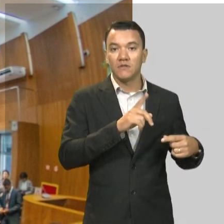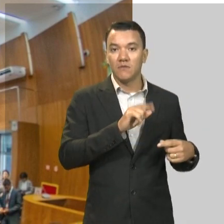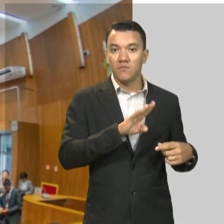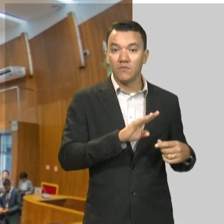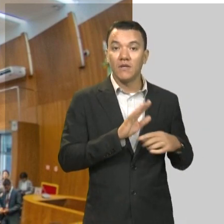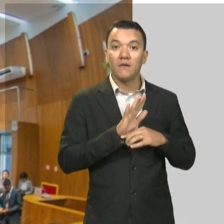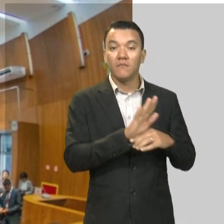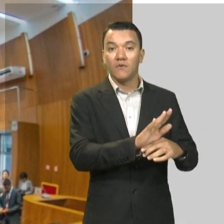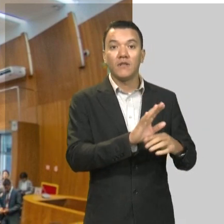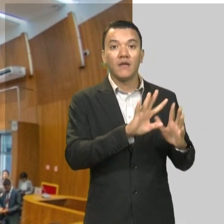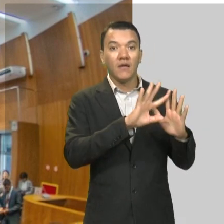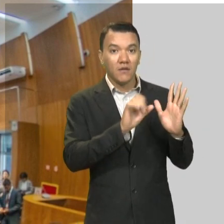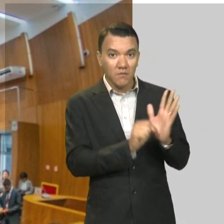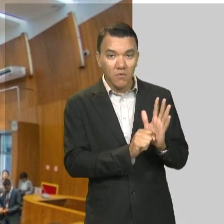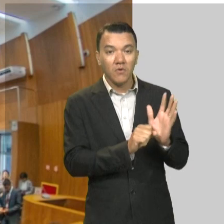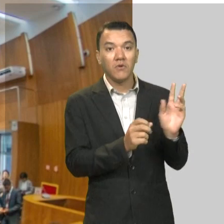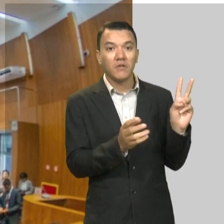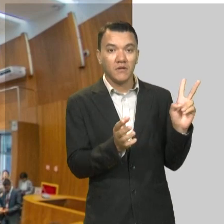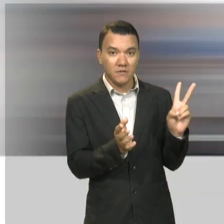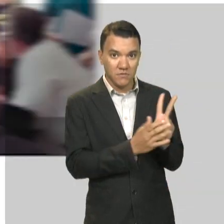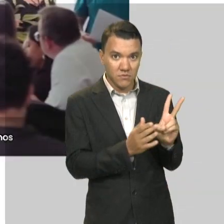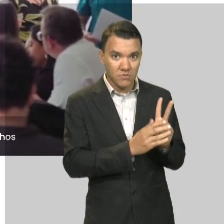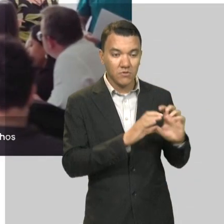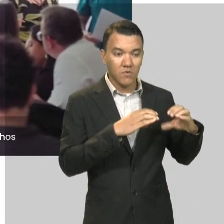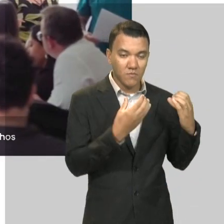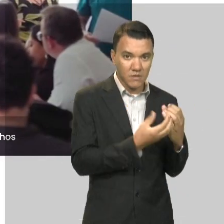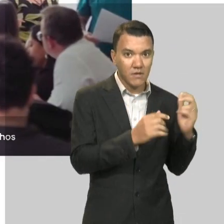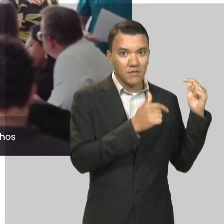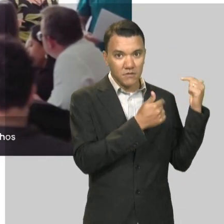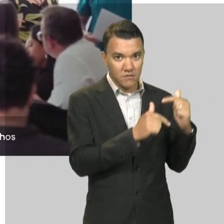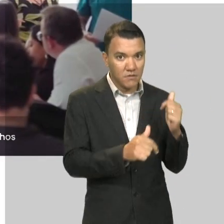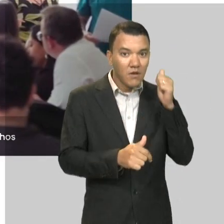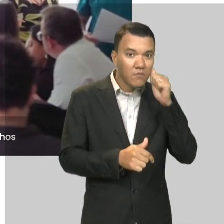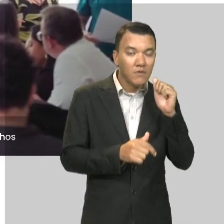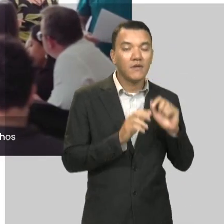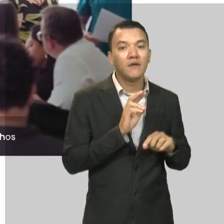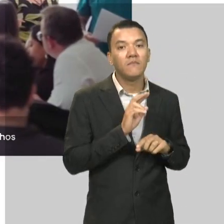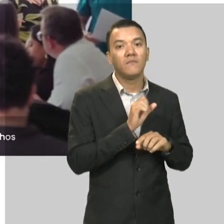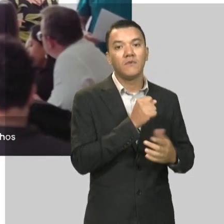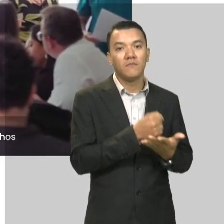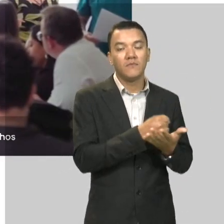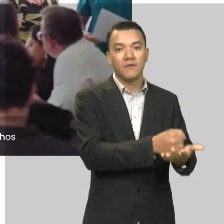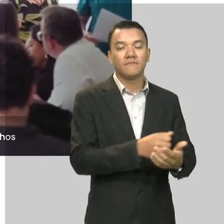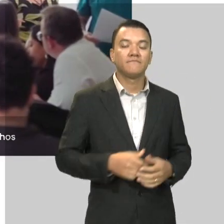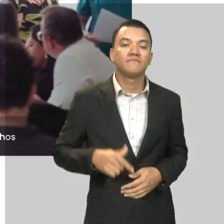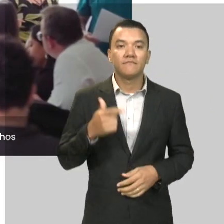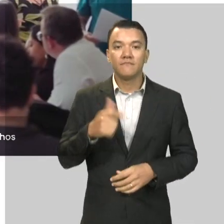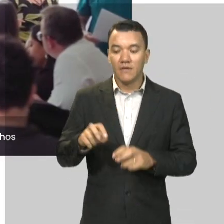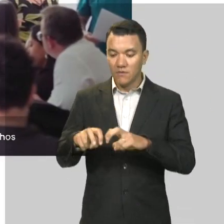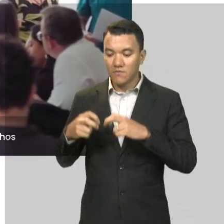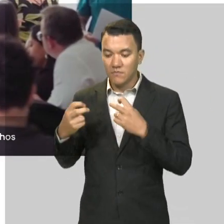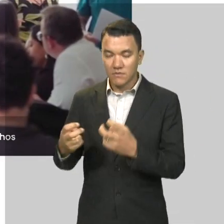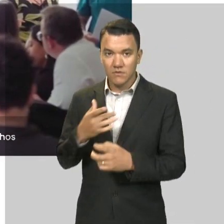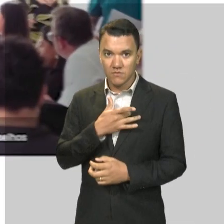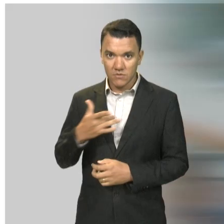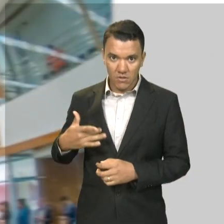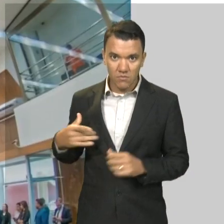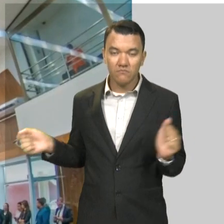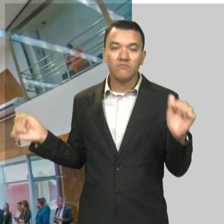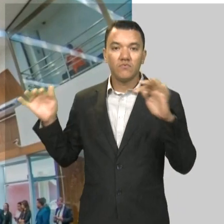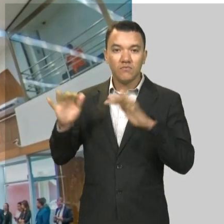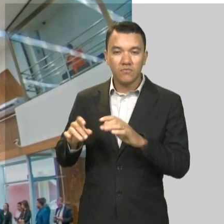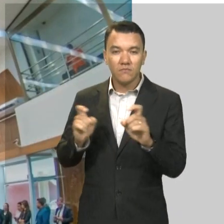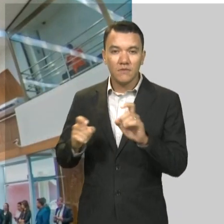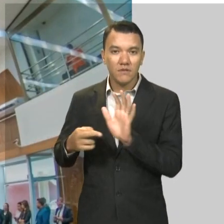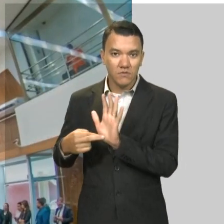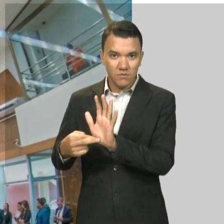quilombolas, indígenas e de comunidades tradicionais. A Comissão de Saúde promove audiência para representantes de conselhos. E